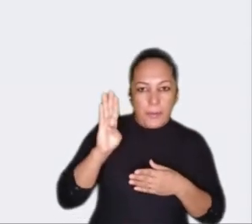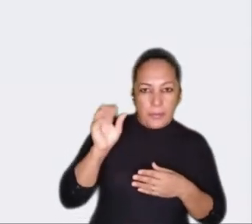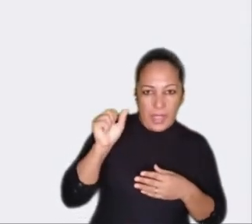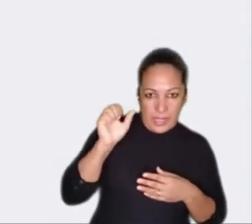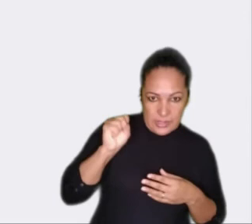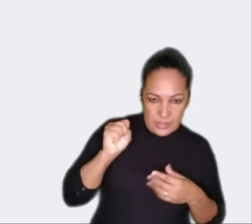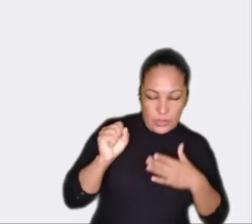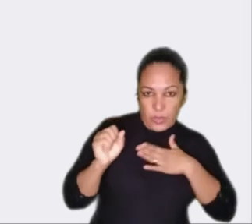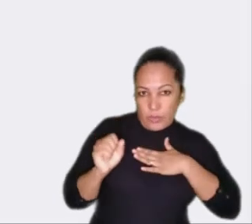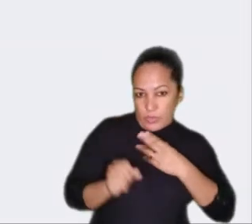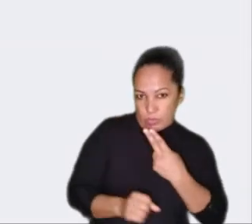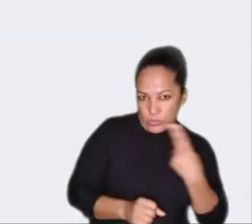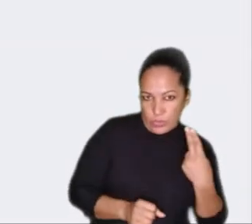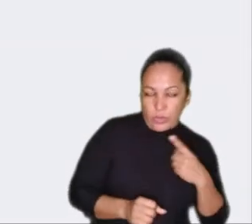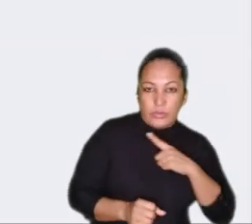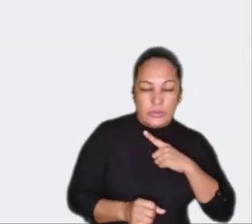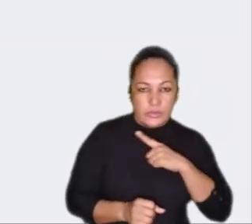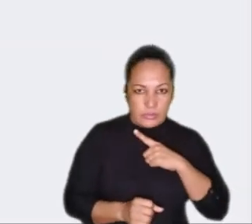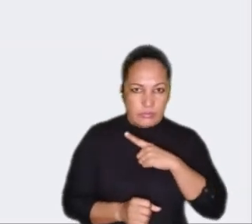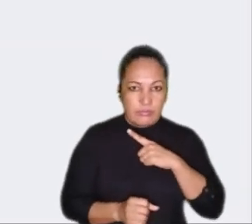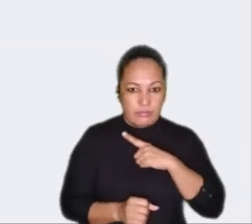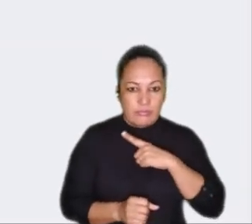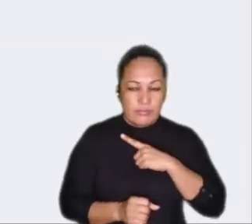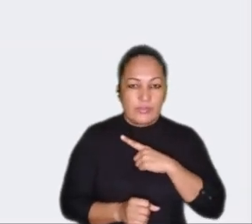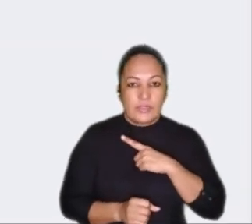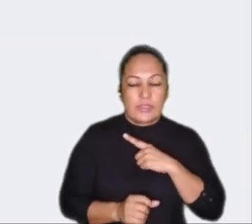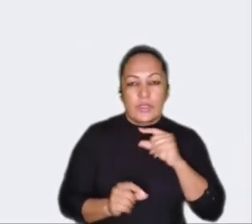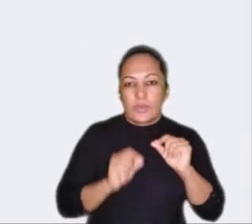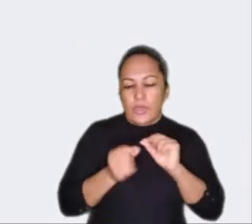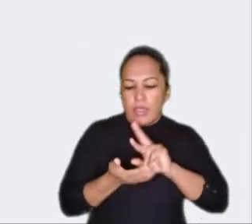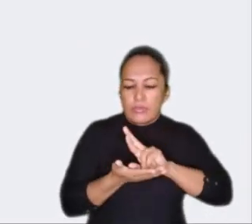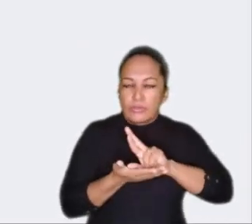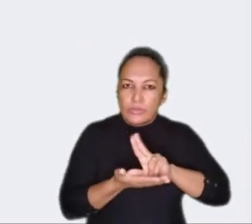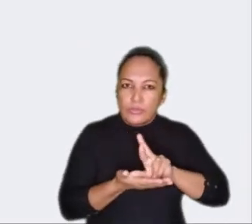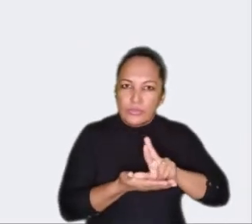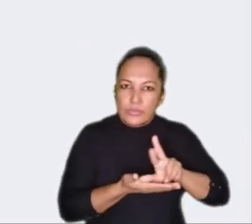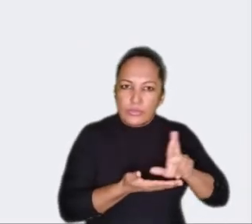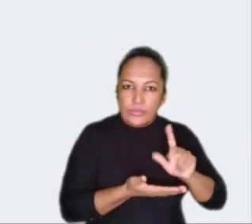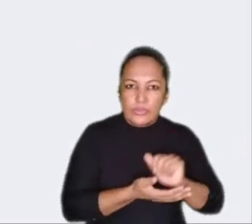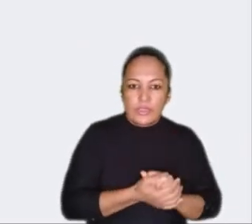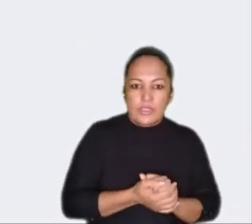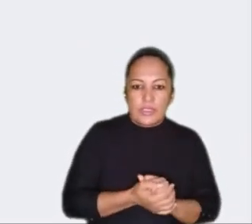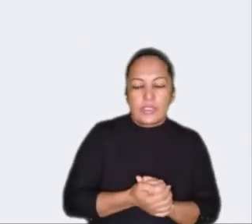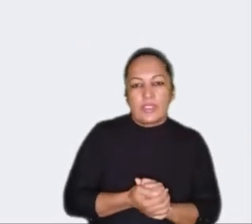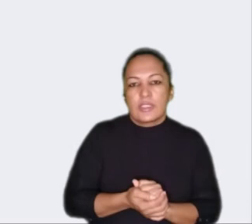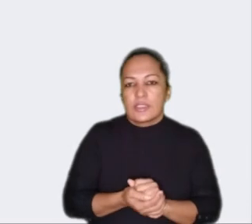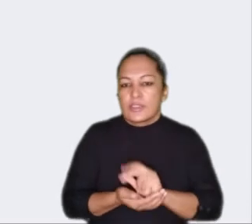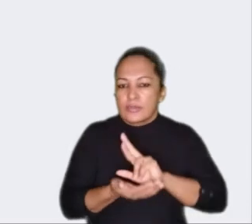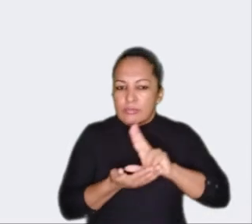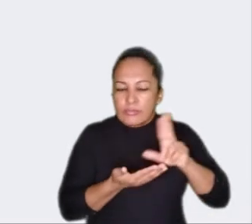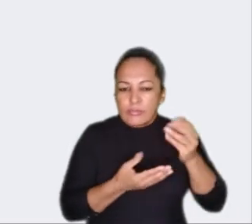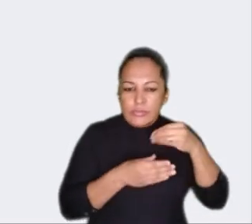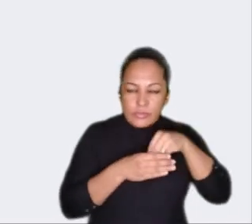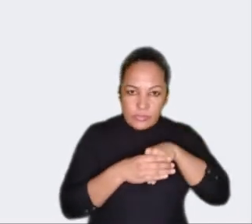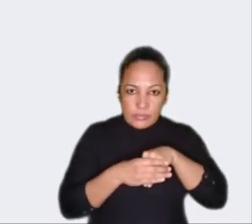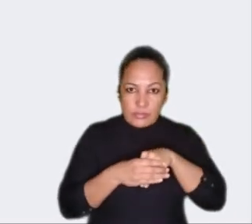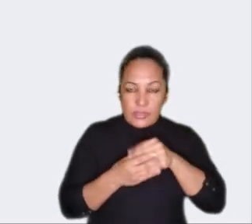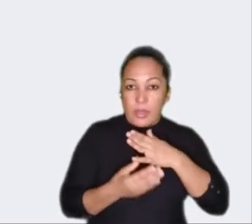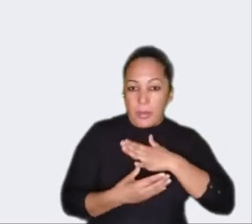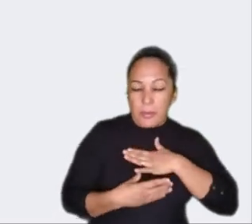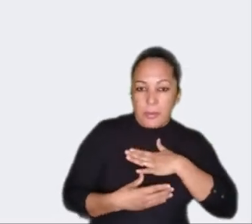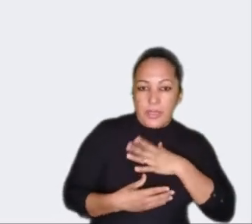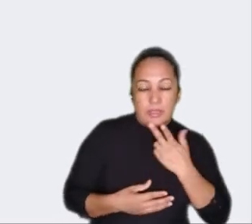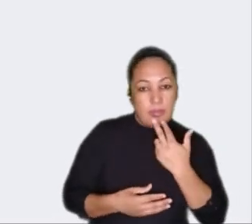criei. Então, eu abro a base de dados, eu tenho aqui tenho aqui as minhas triggers, as